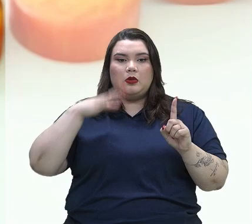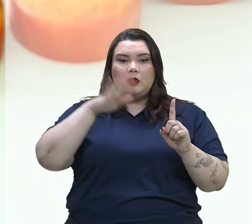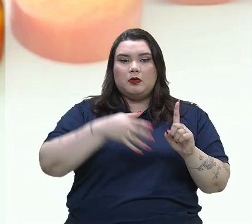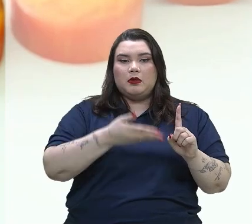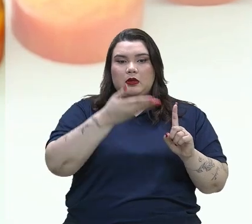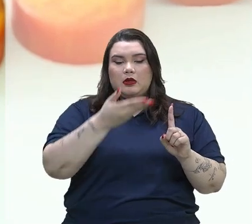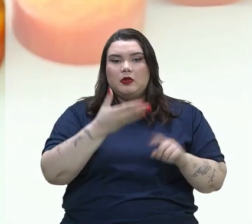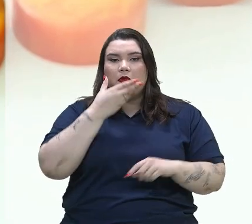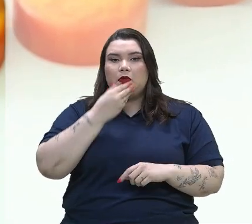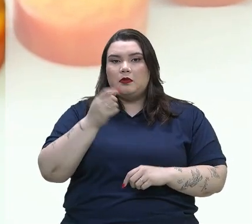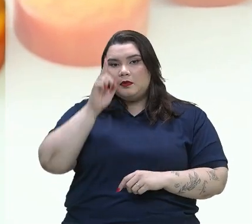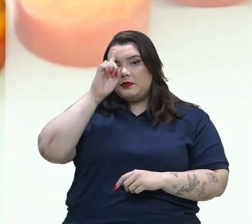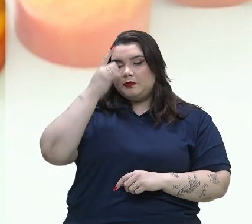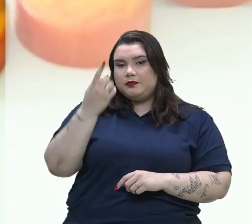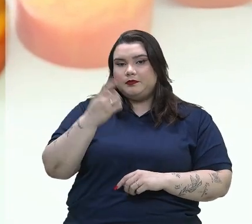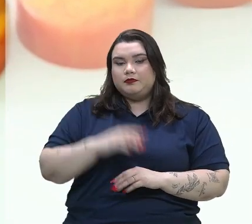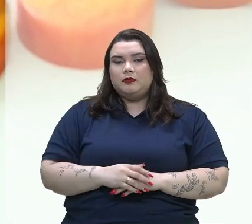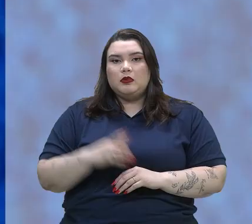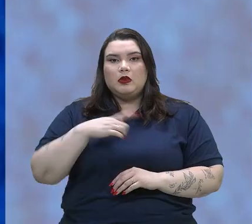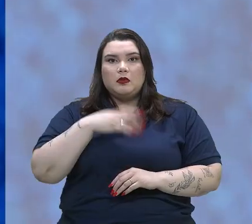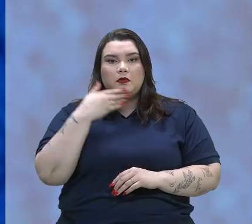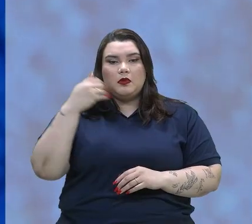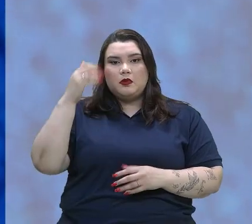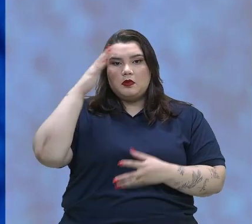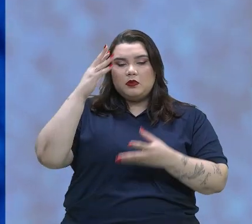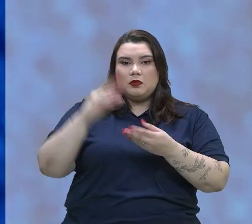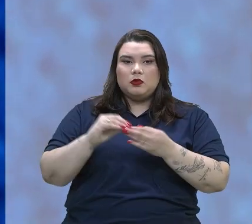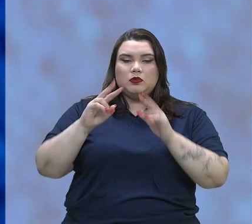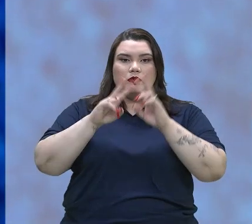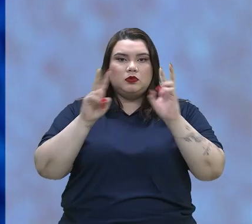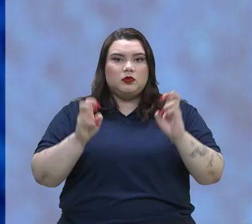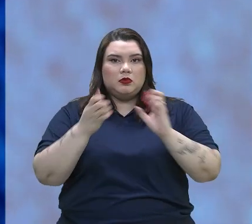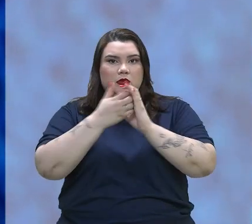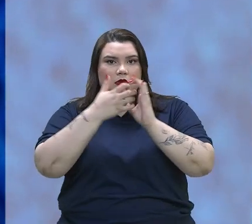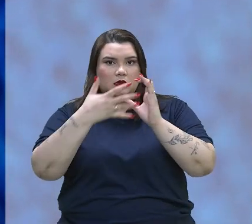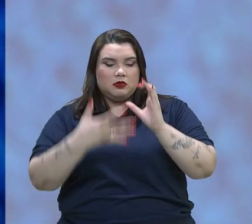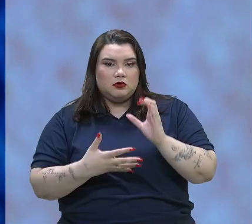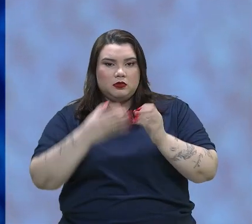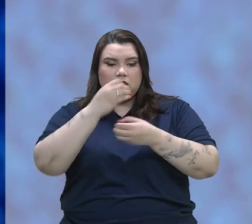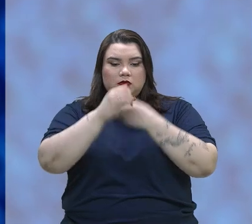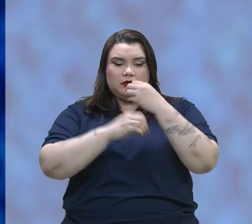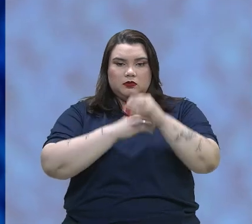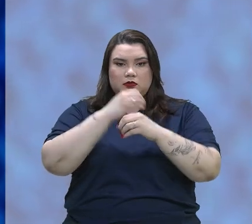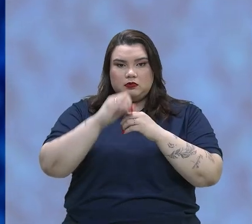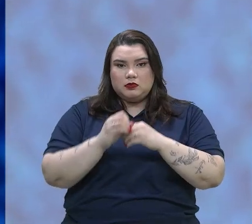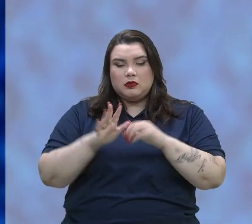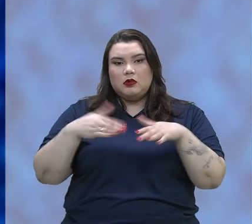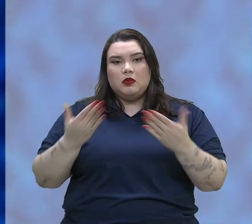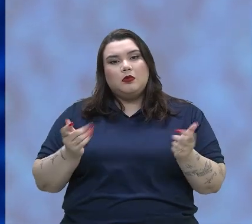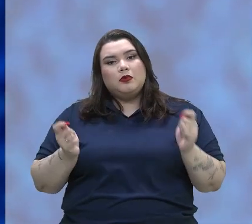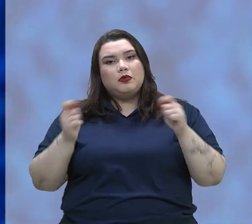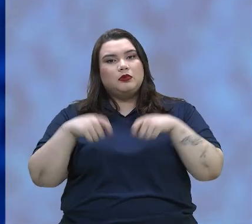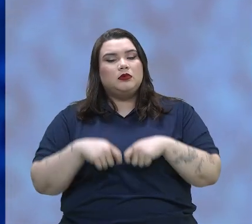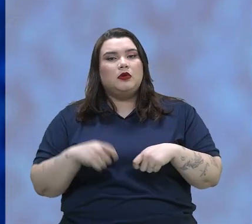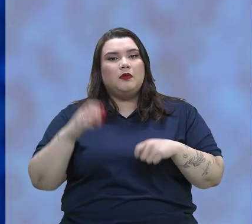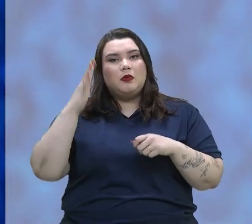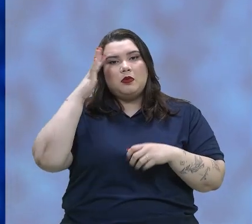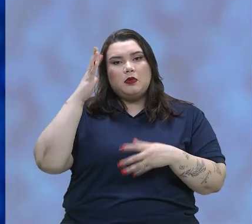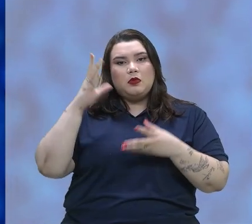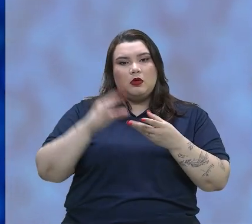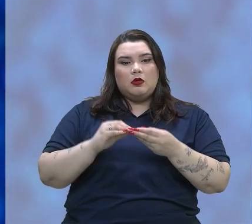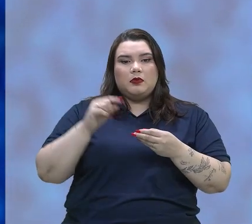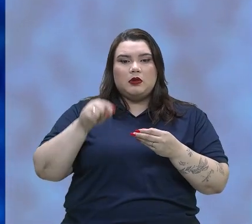inventor. Possuindo uma melhor compreensão sobre as características moleculares dos polímeros, foi possível dominar as técnicas